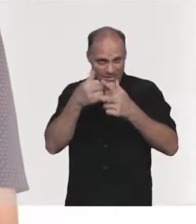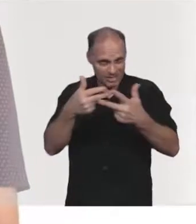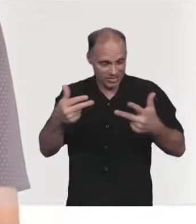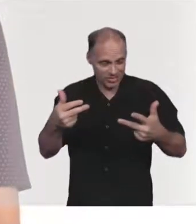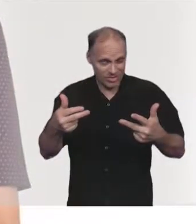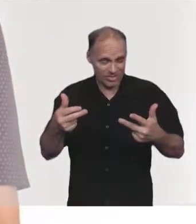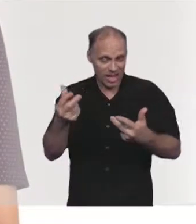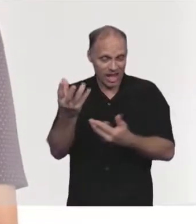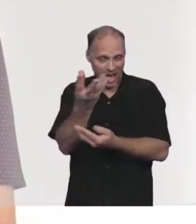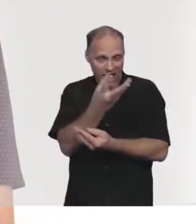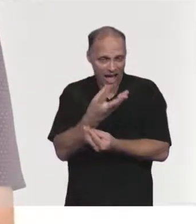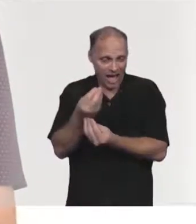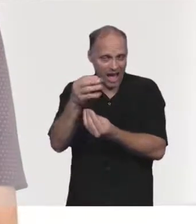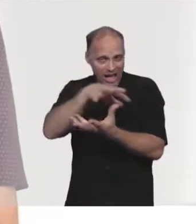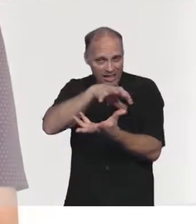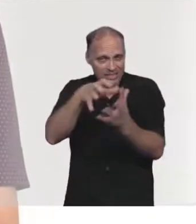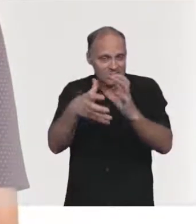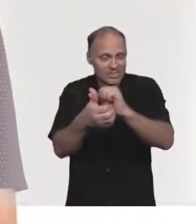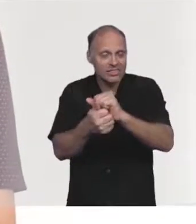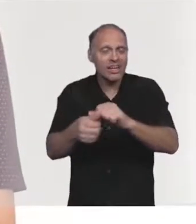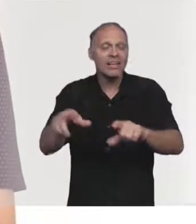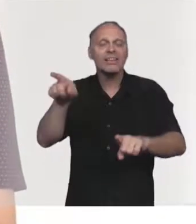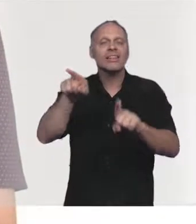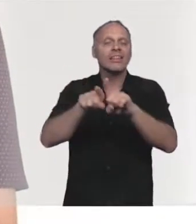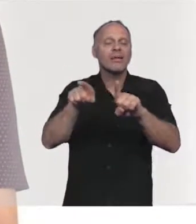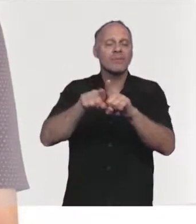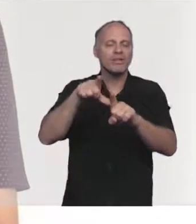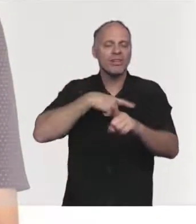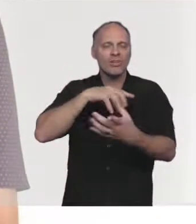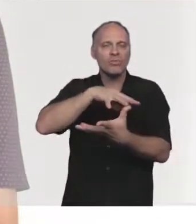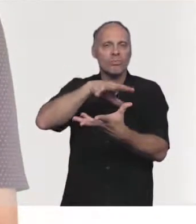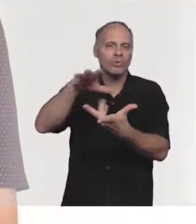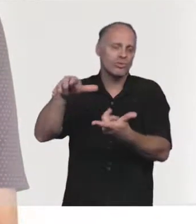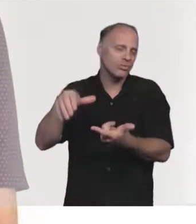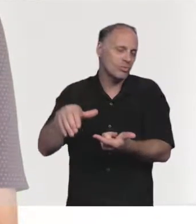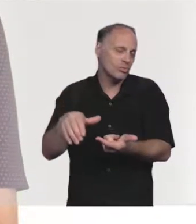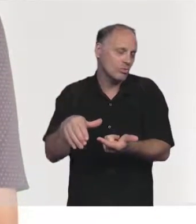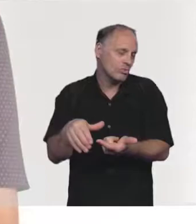isso, talvez nós teríamos um